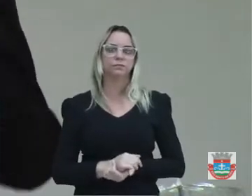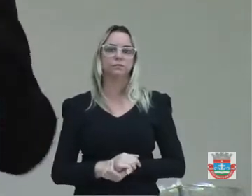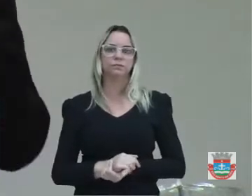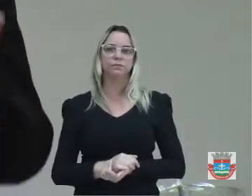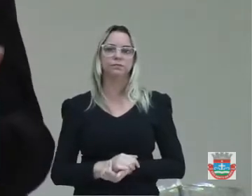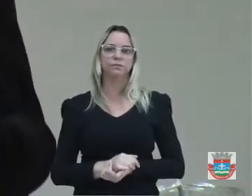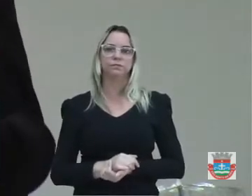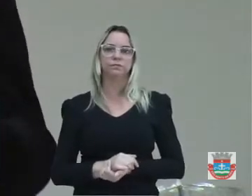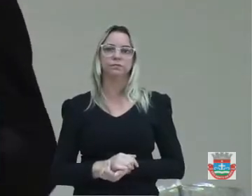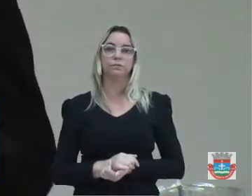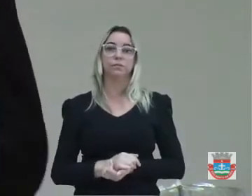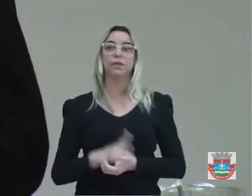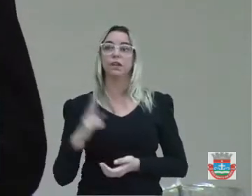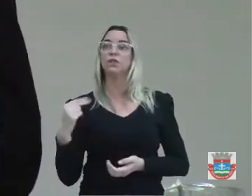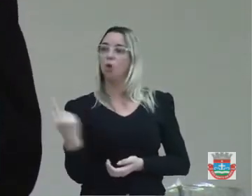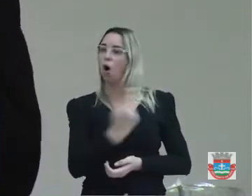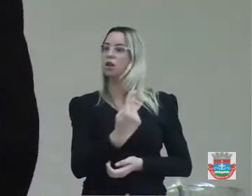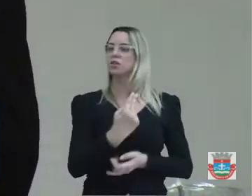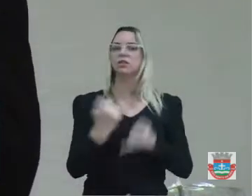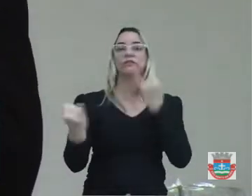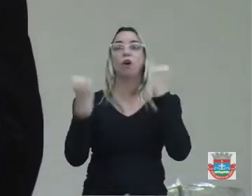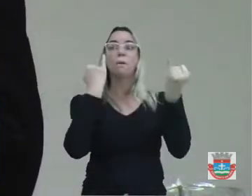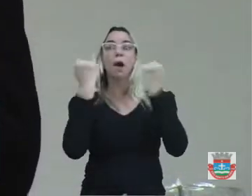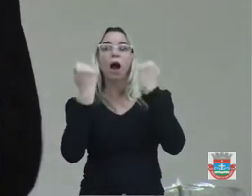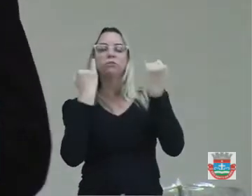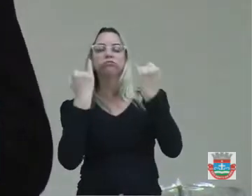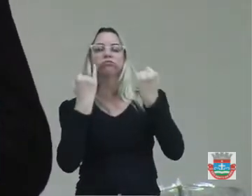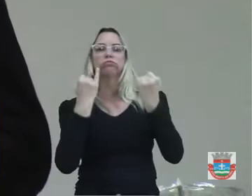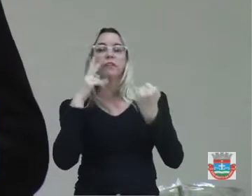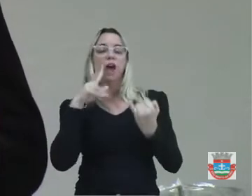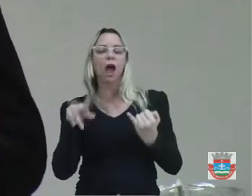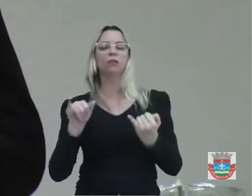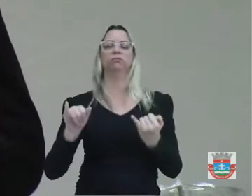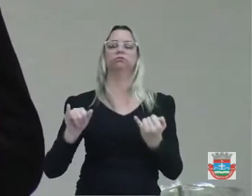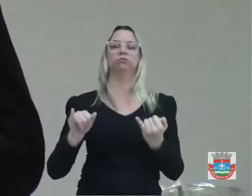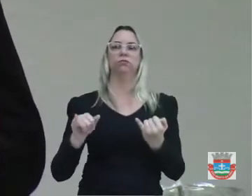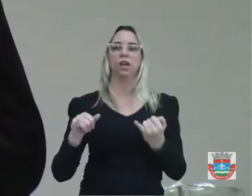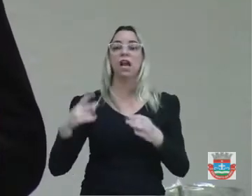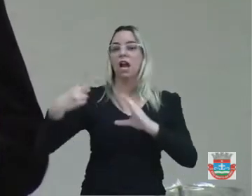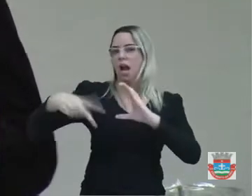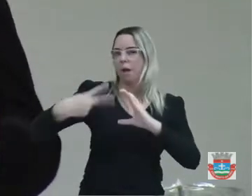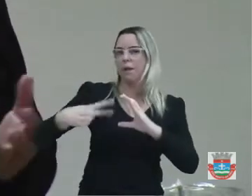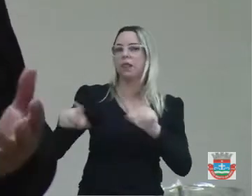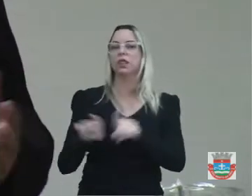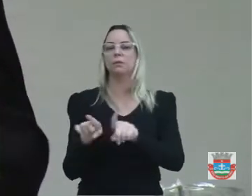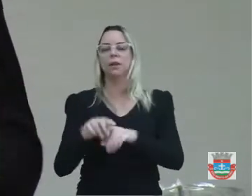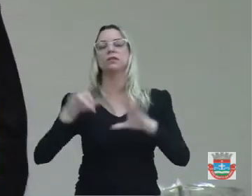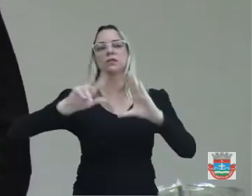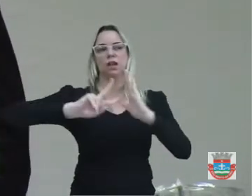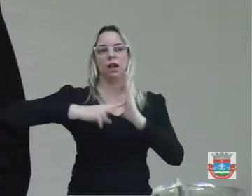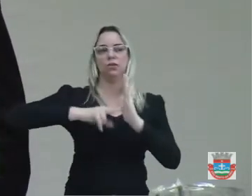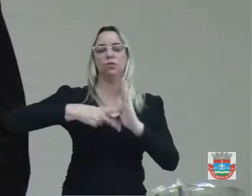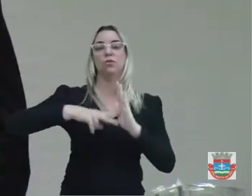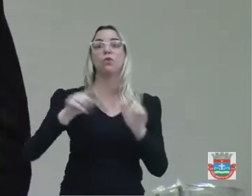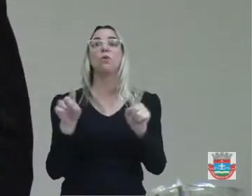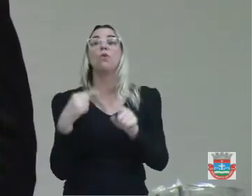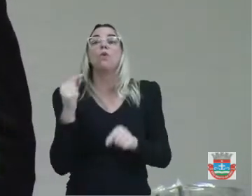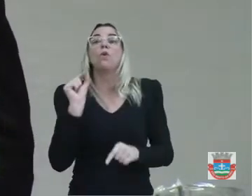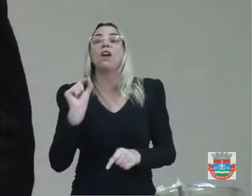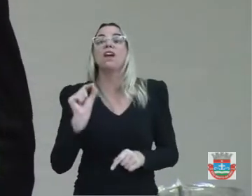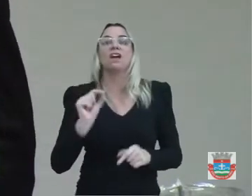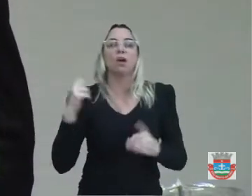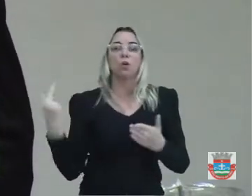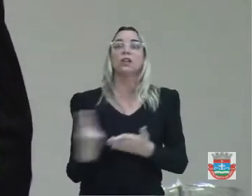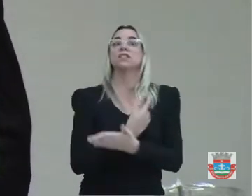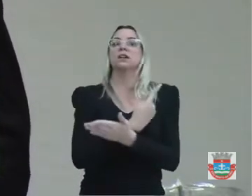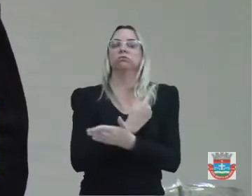Vamos ficar informados, sindicato e Câmara de Vereadores, do que vai acontecer. Vou colocar